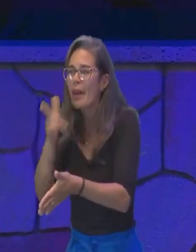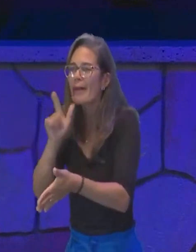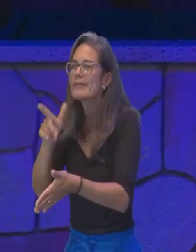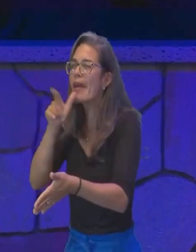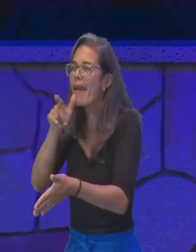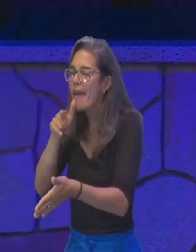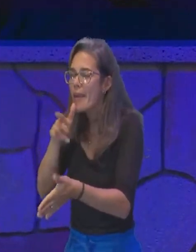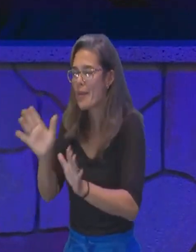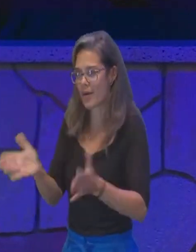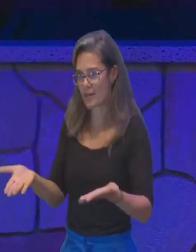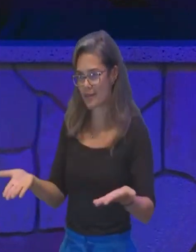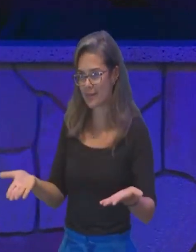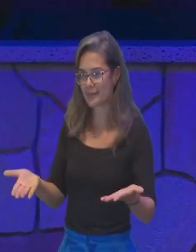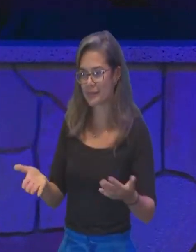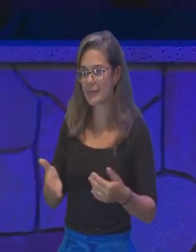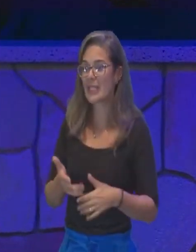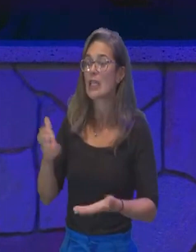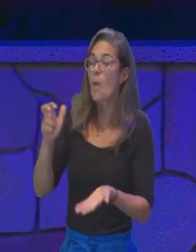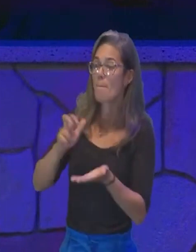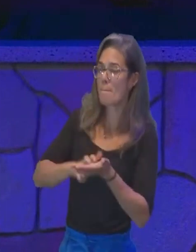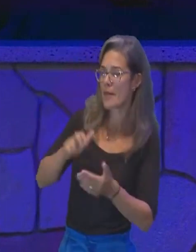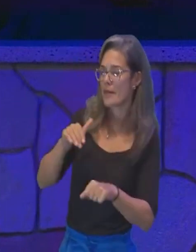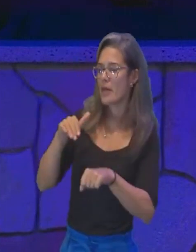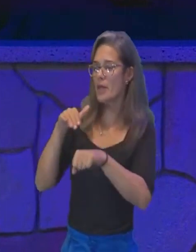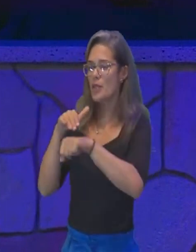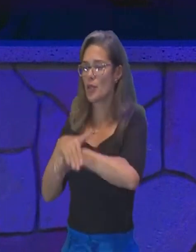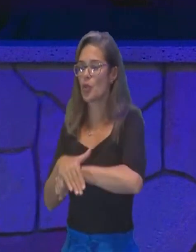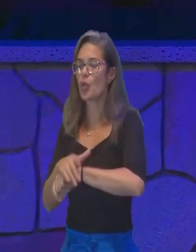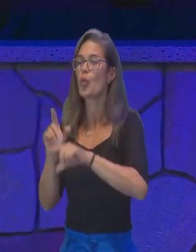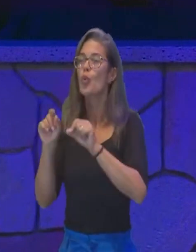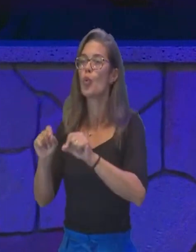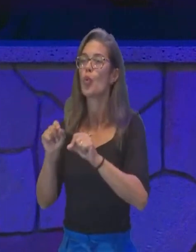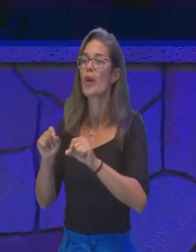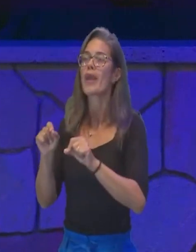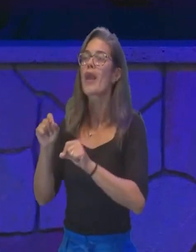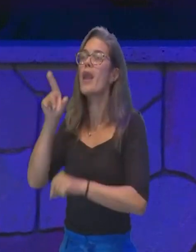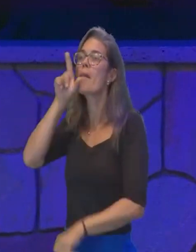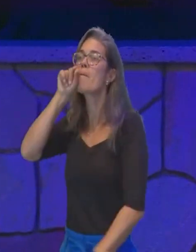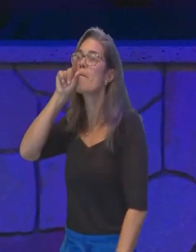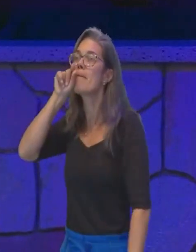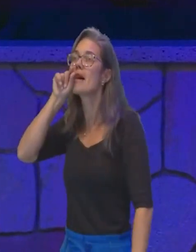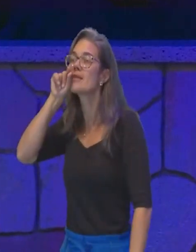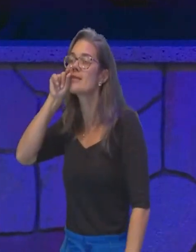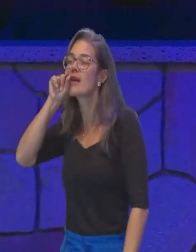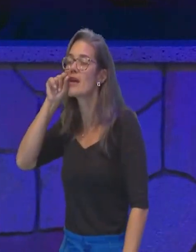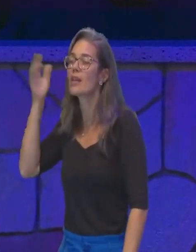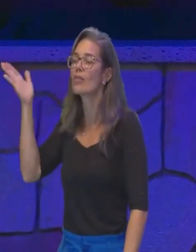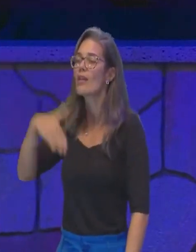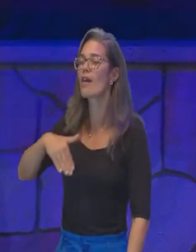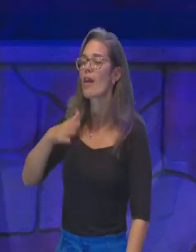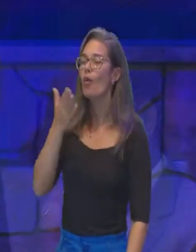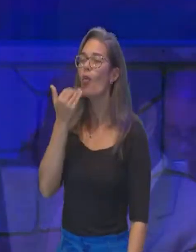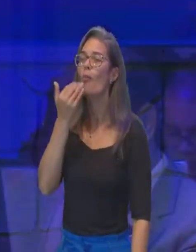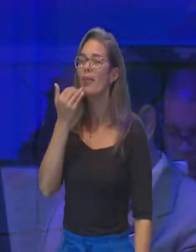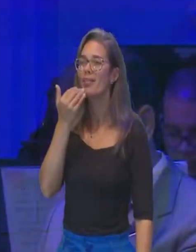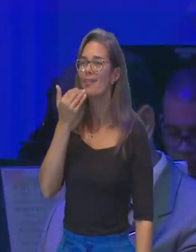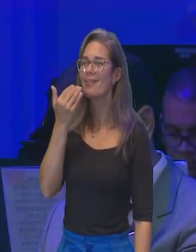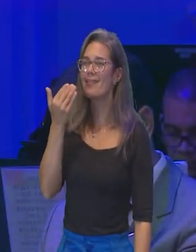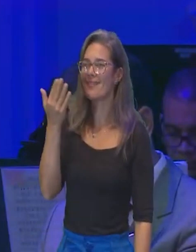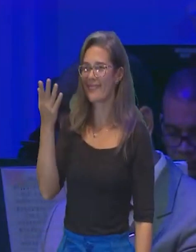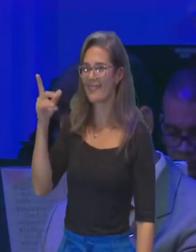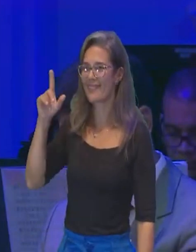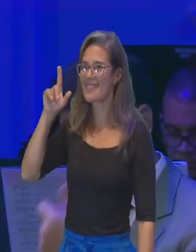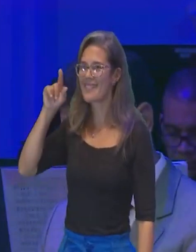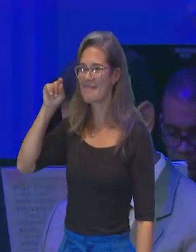providência divina, pela manhã e à noite, os corvos lhe traziam alimento. Mas não obstante o fato